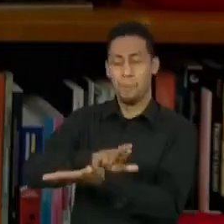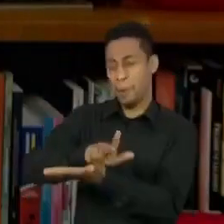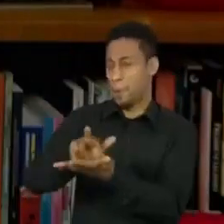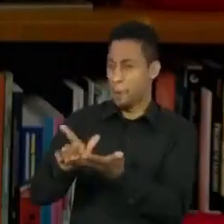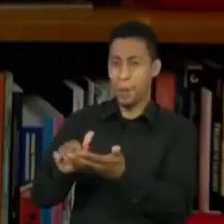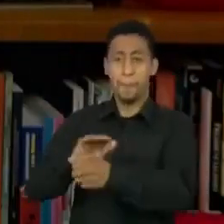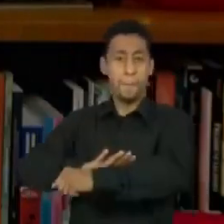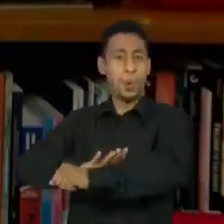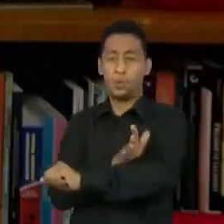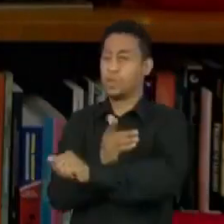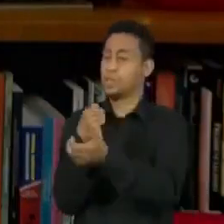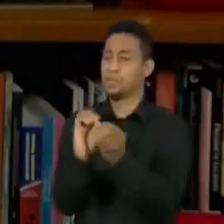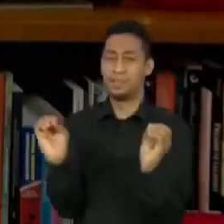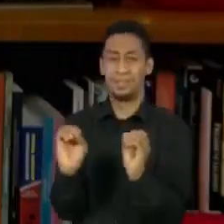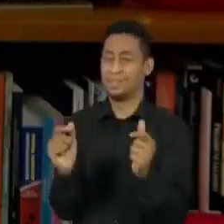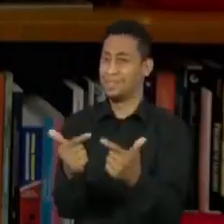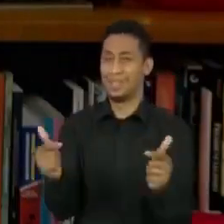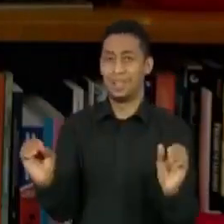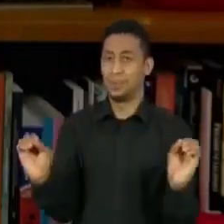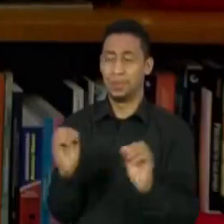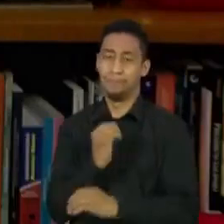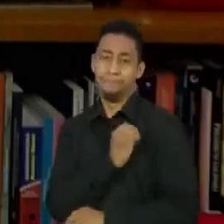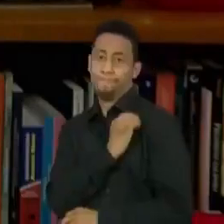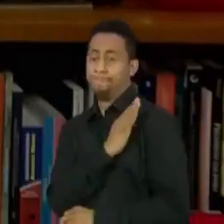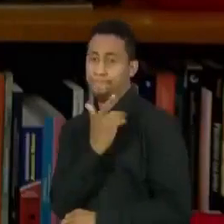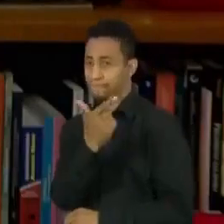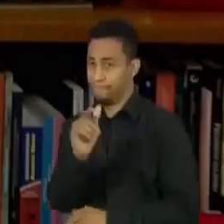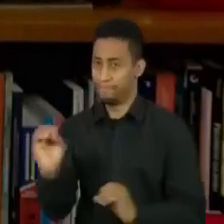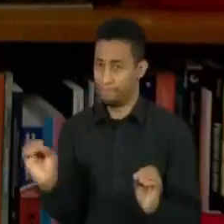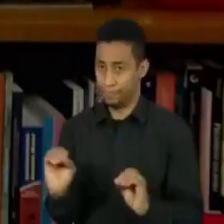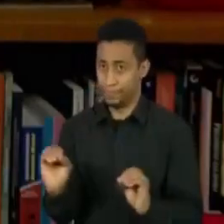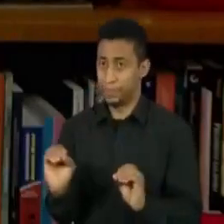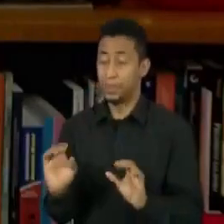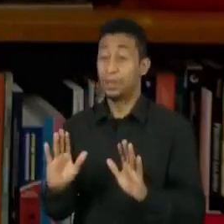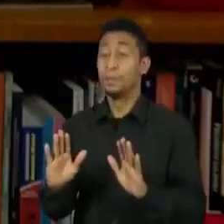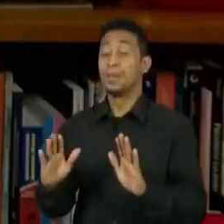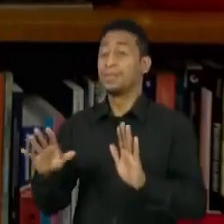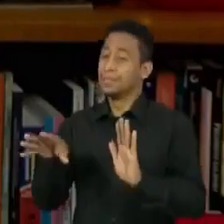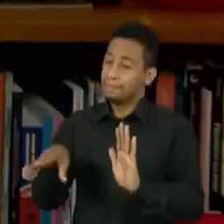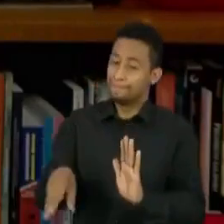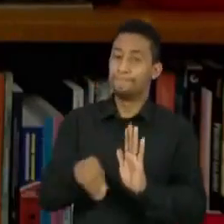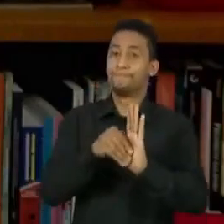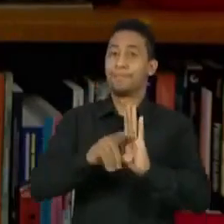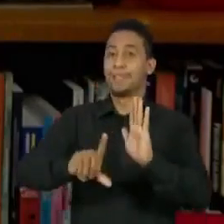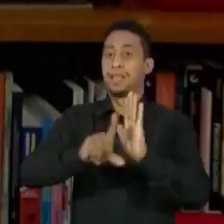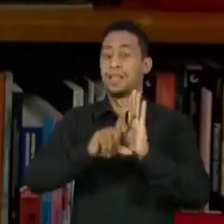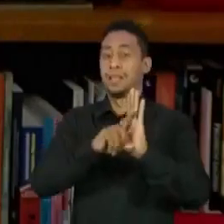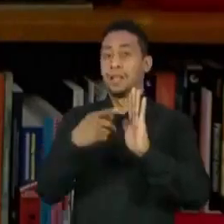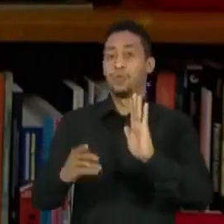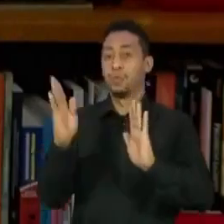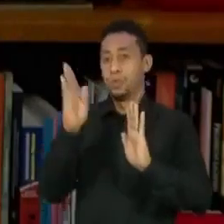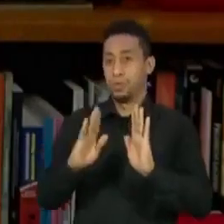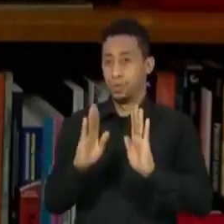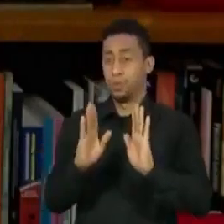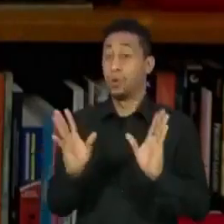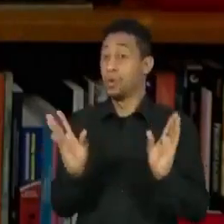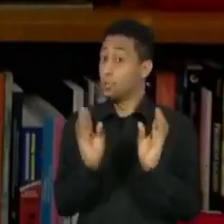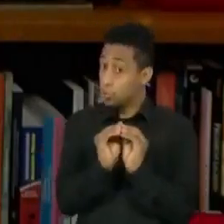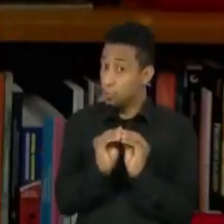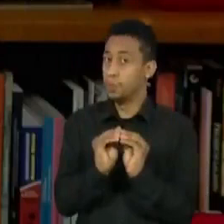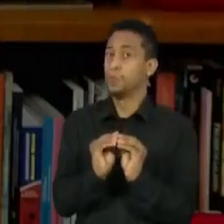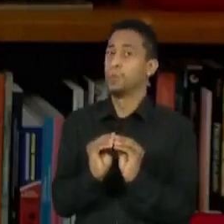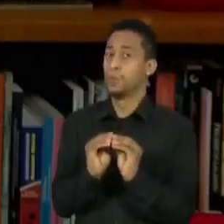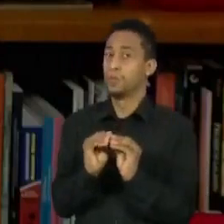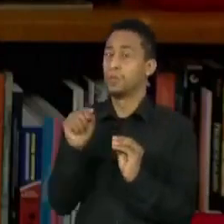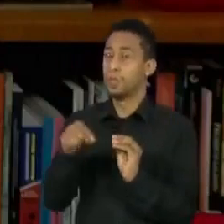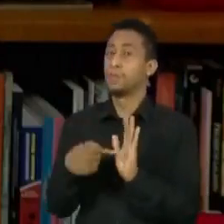sem preconceitos no preâmbulo prêmio é uma espécie de ementa a lei maior do país um resumo do que vai